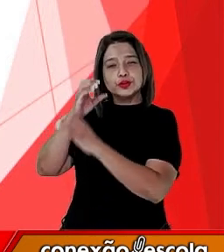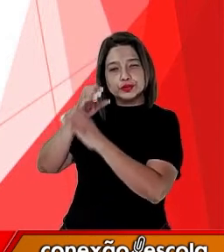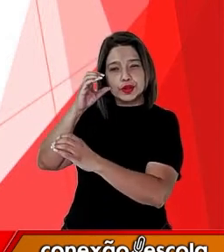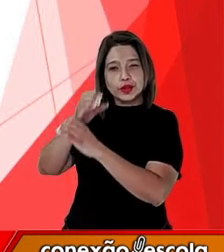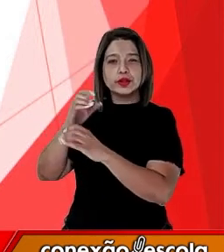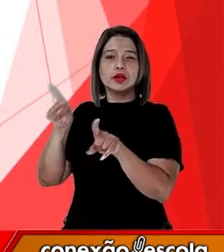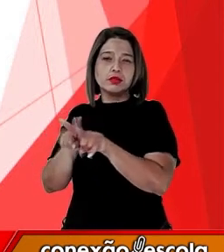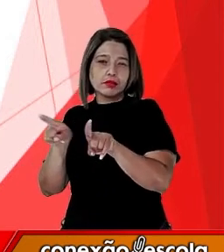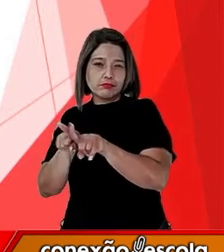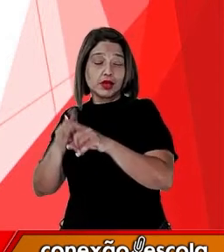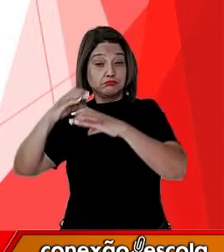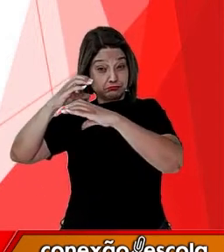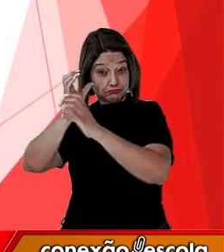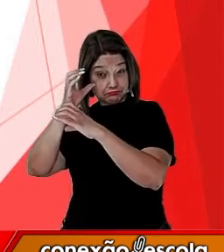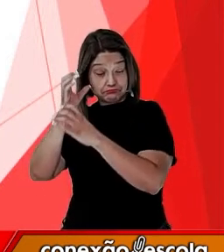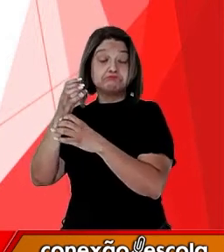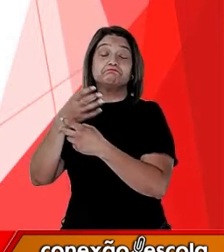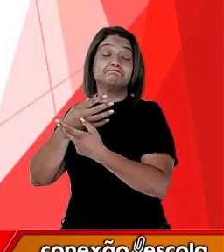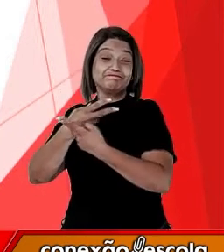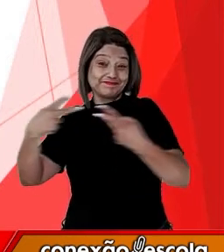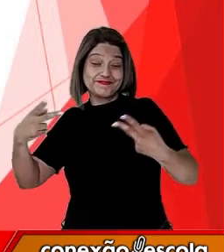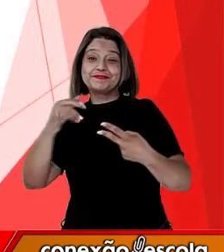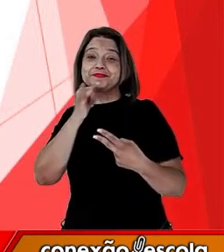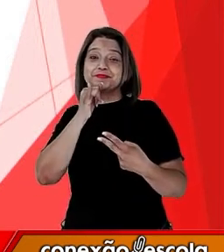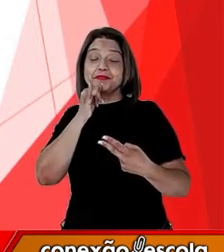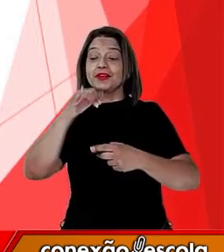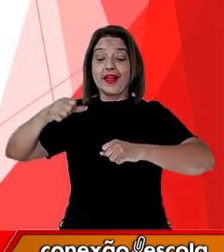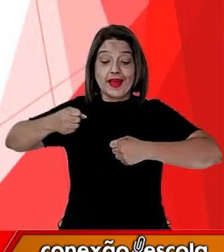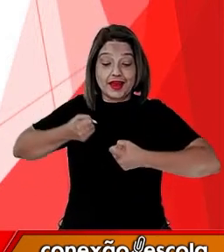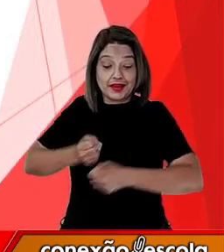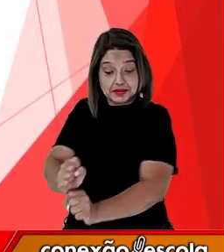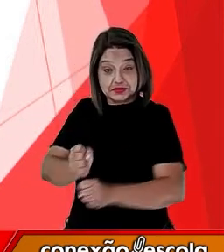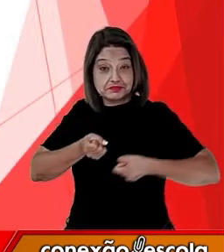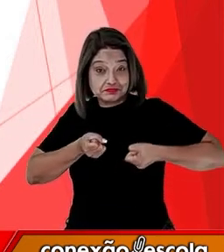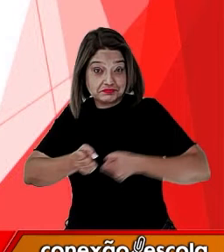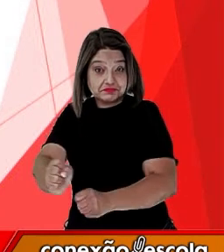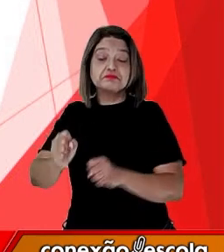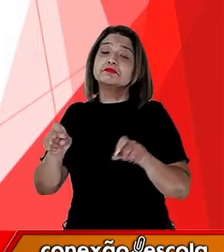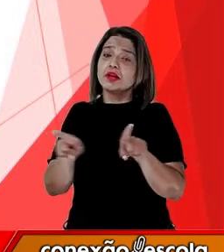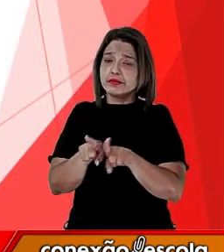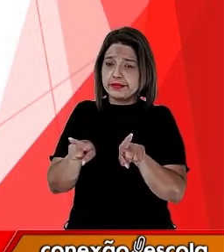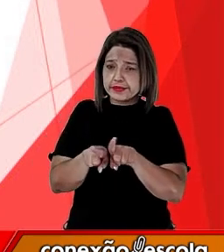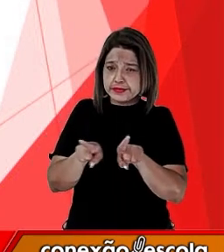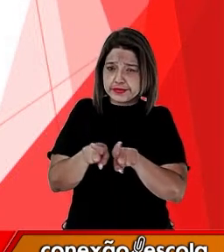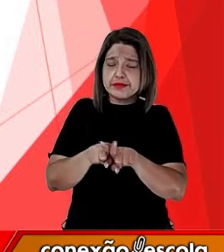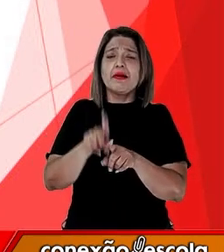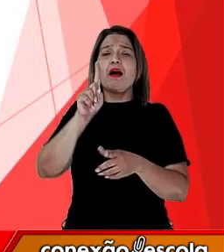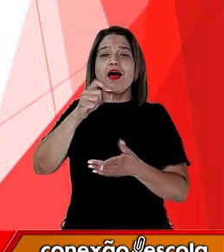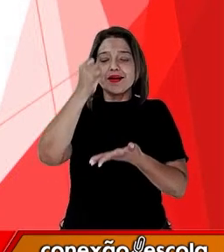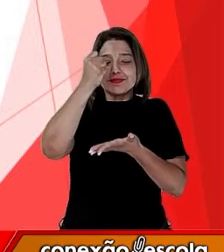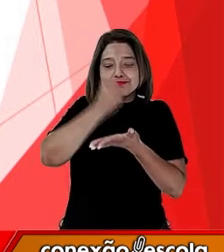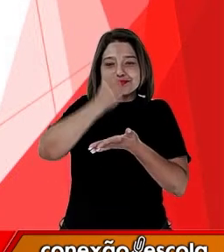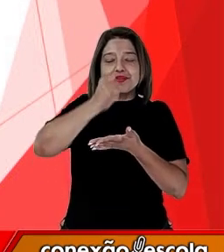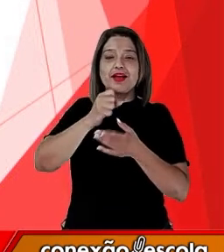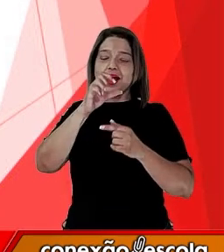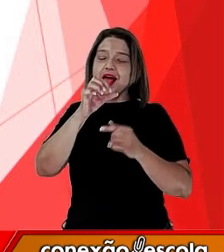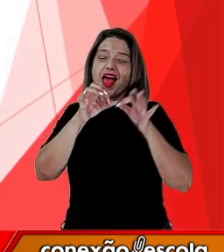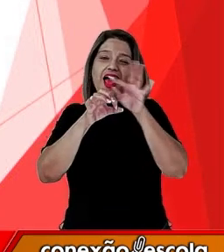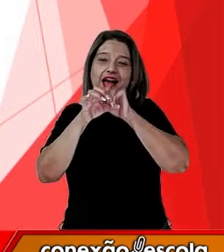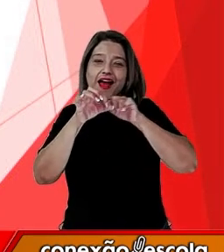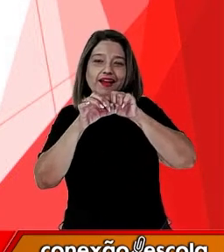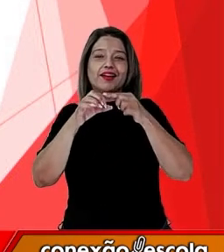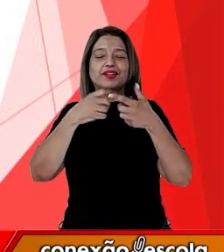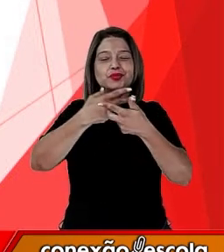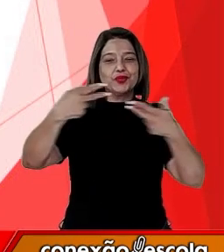na serralheria, na ourivesaria e em gravações de alianças, medalhas e